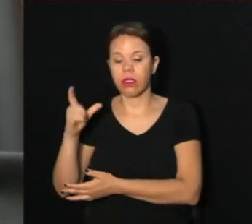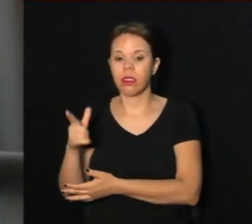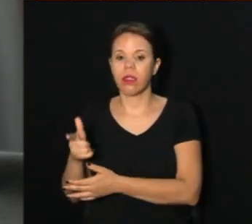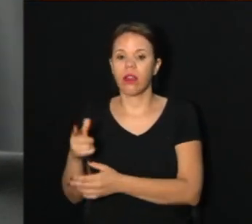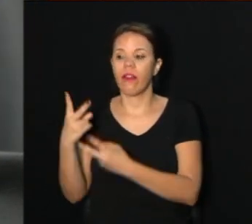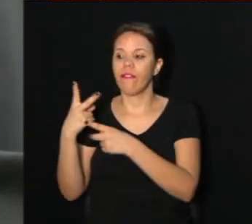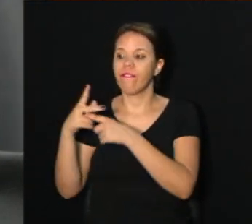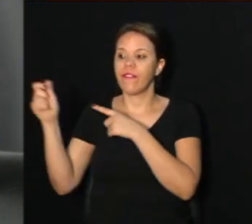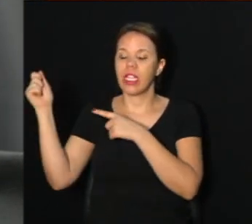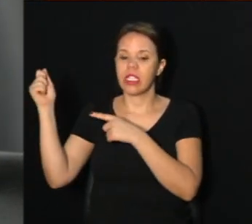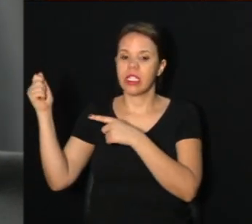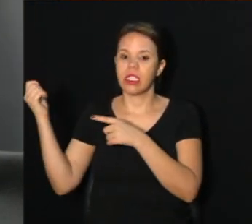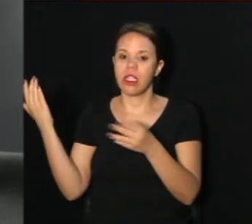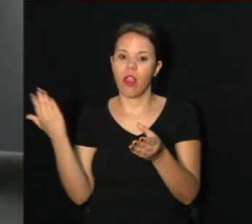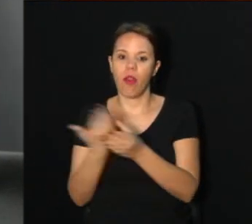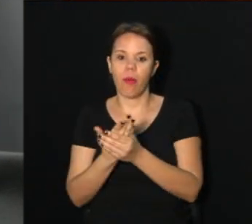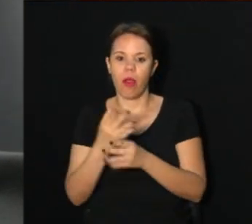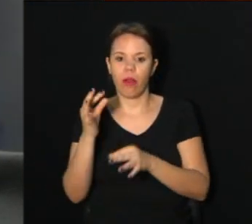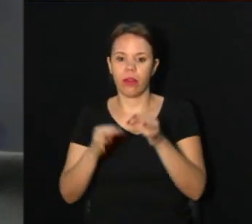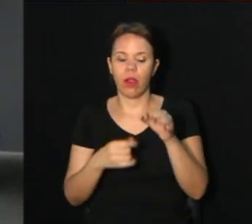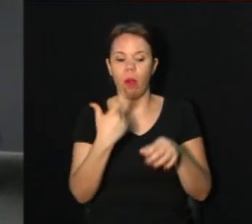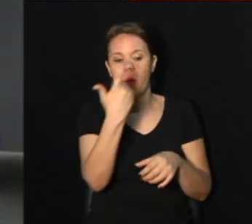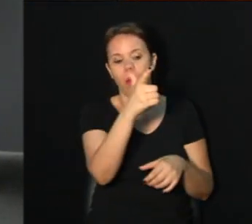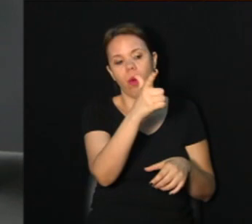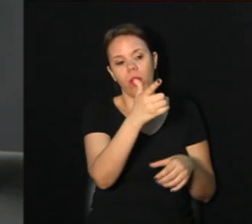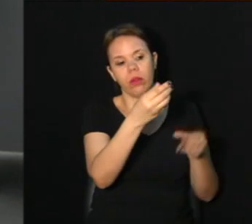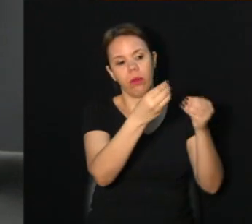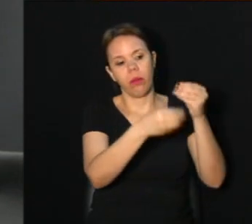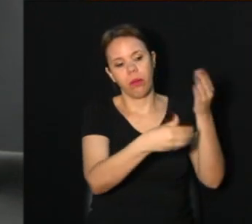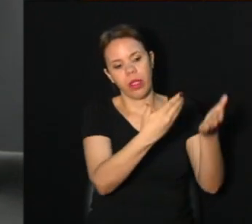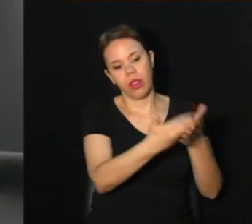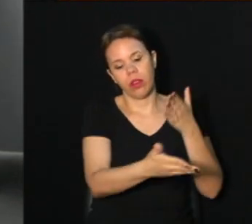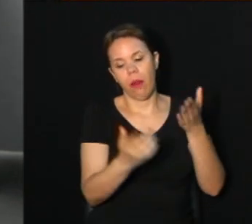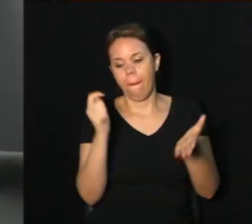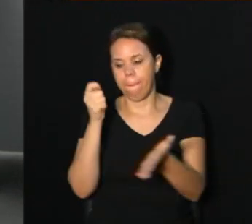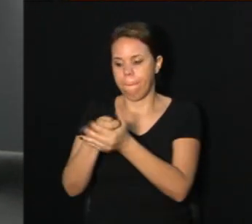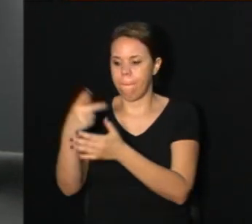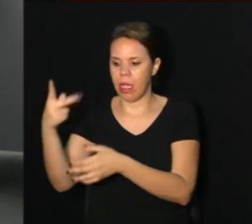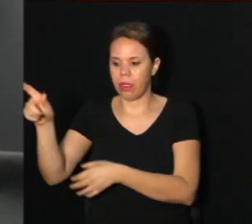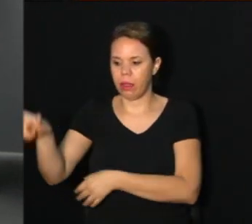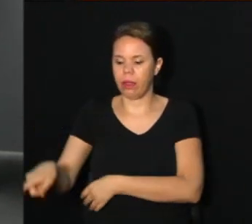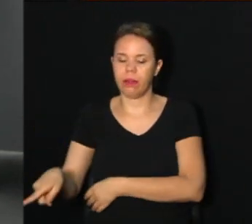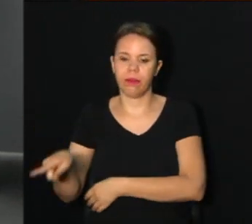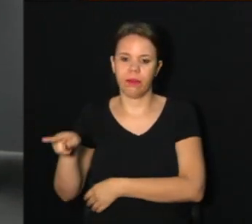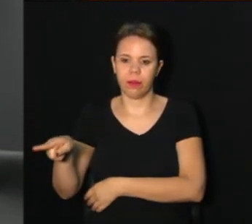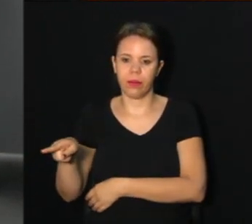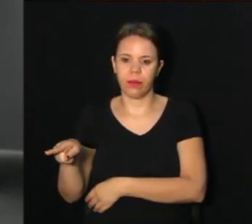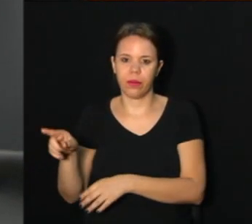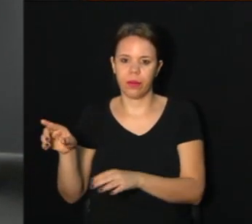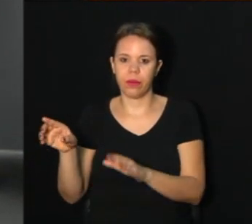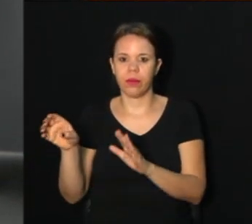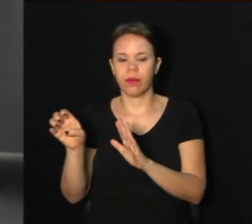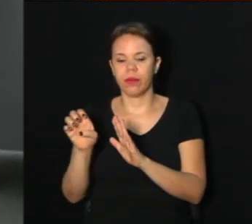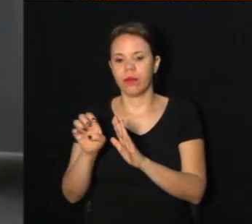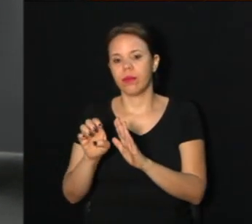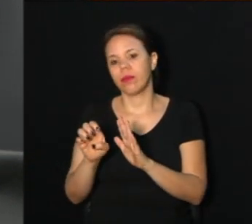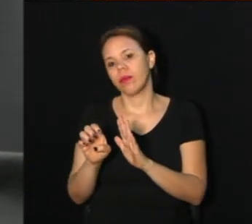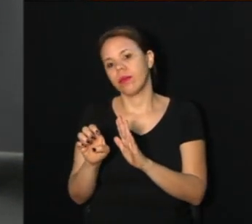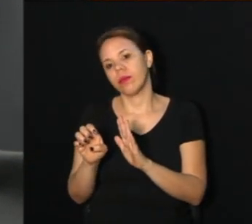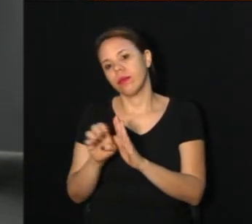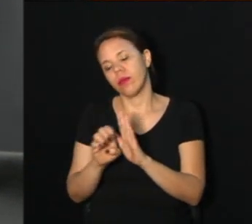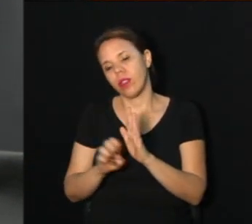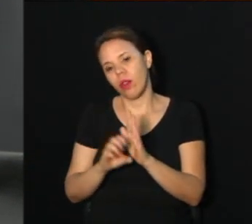vitorioso na causa, a parte perdedora paga a ele, né? O Estatuto da OAB e o novo Código de Processo